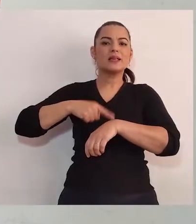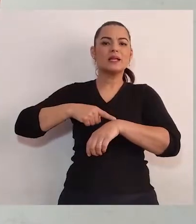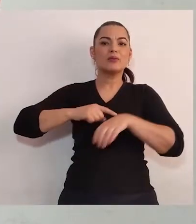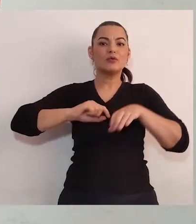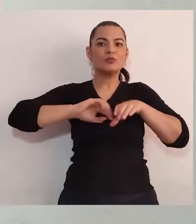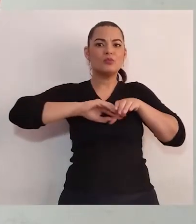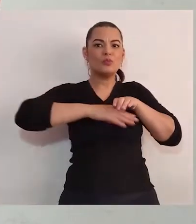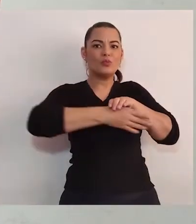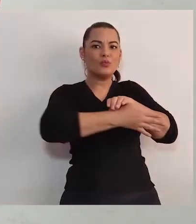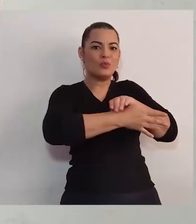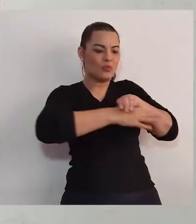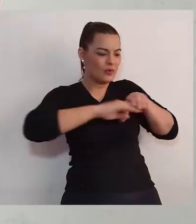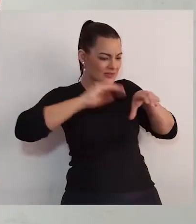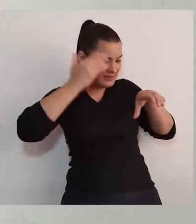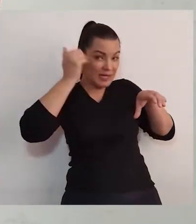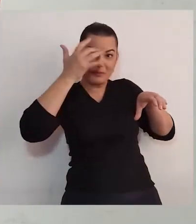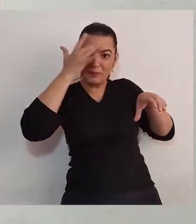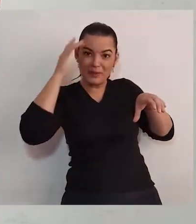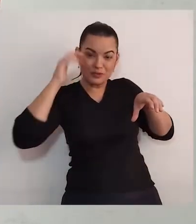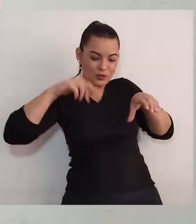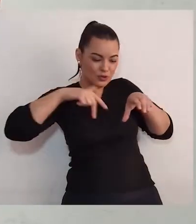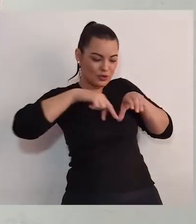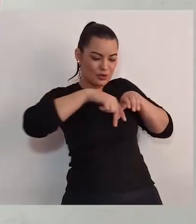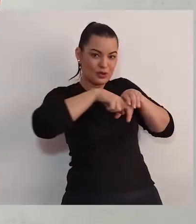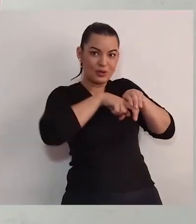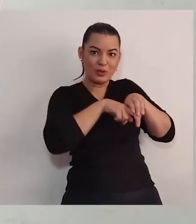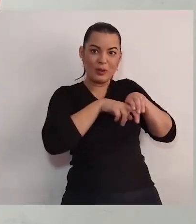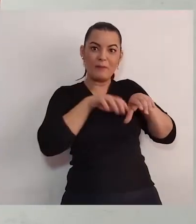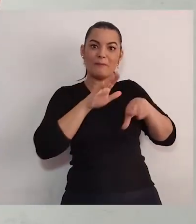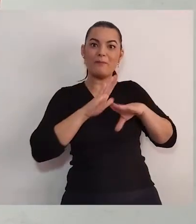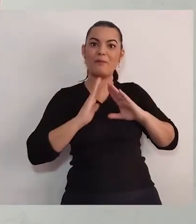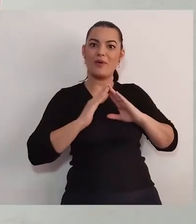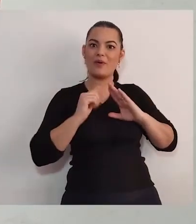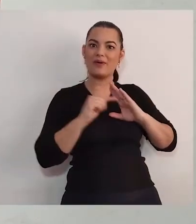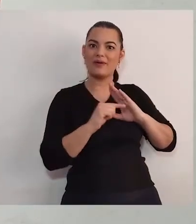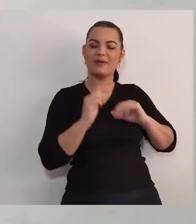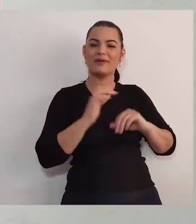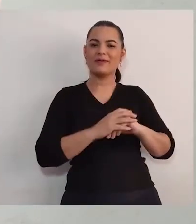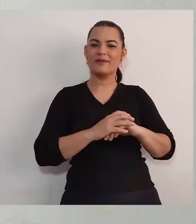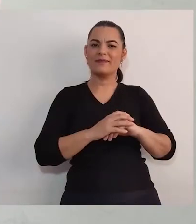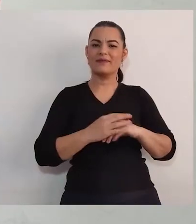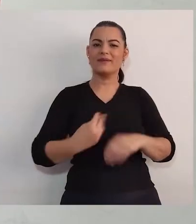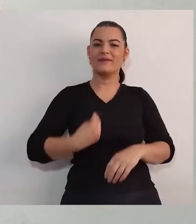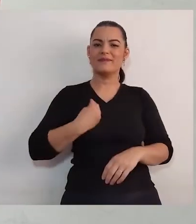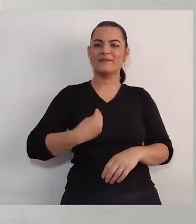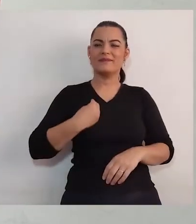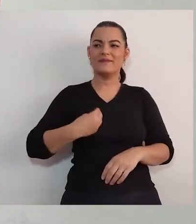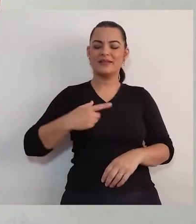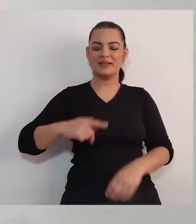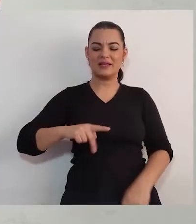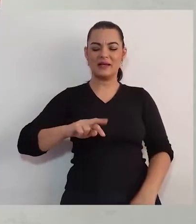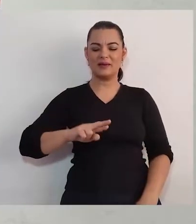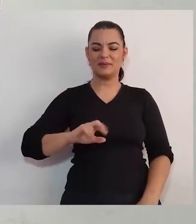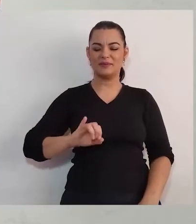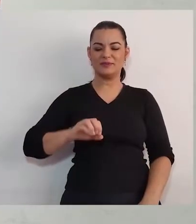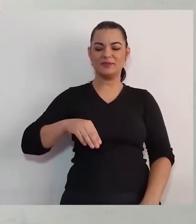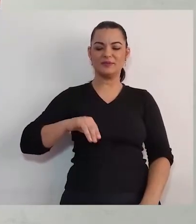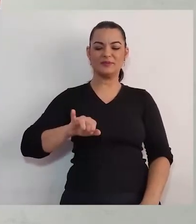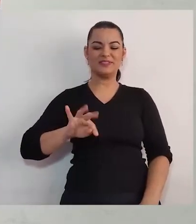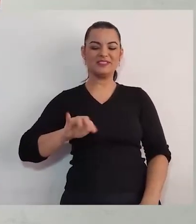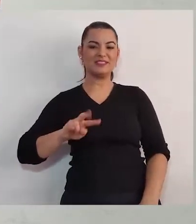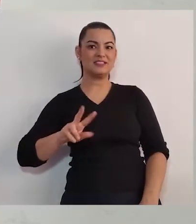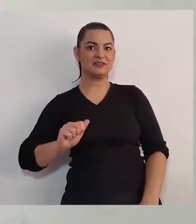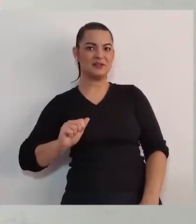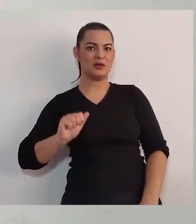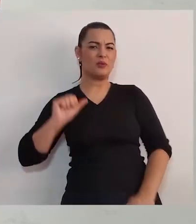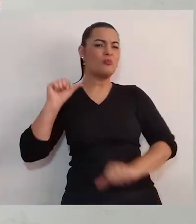Lá atrás, vida bem primitiva. O que será que mudou? Topam